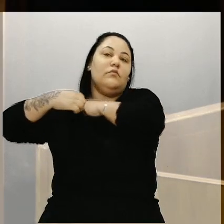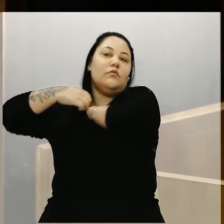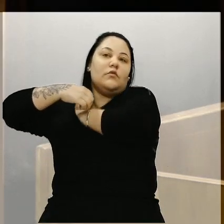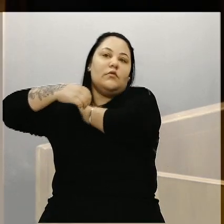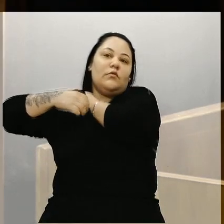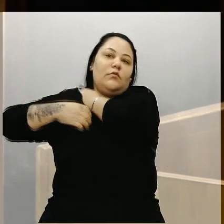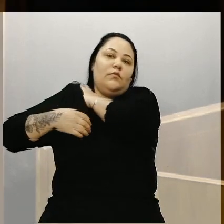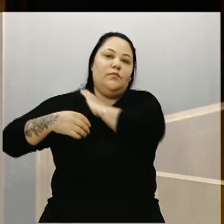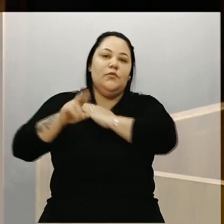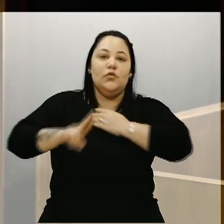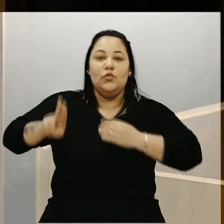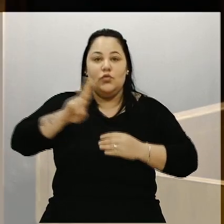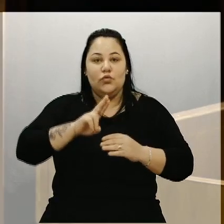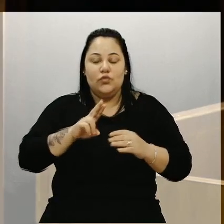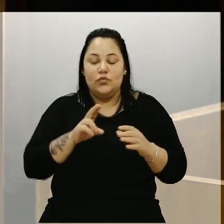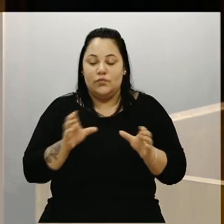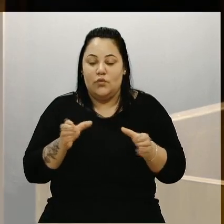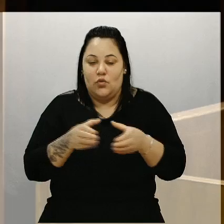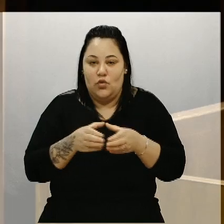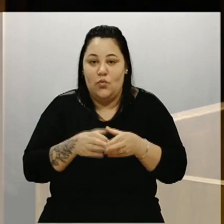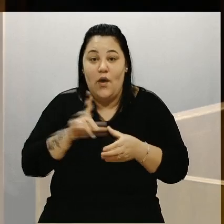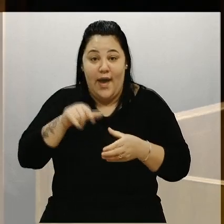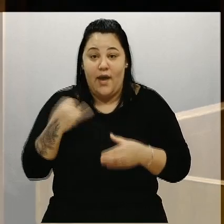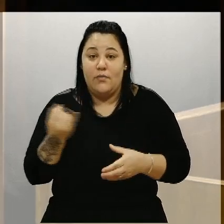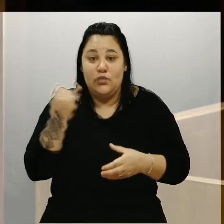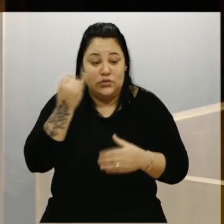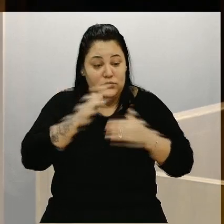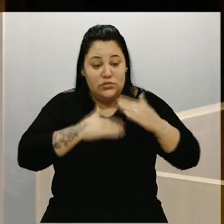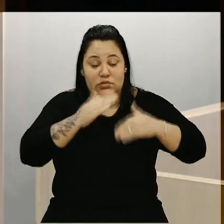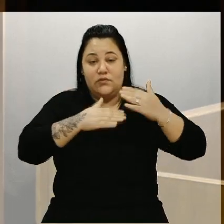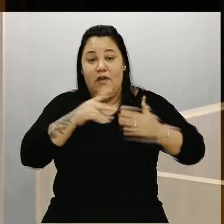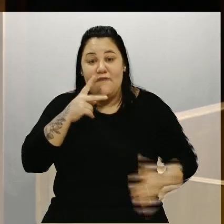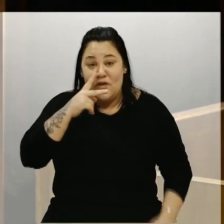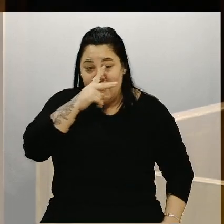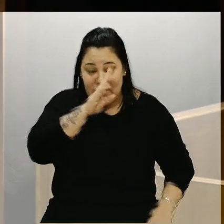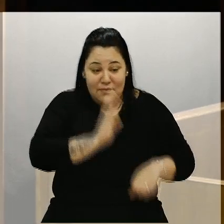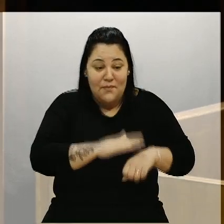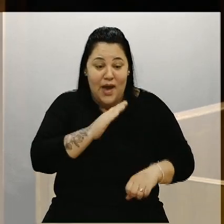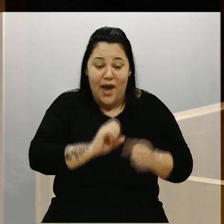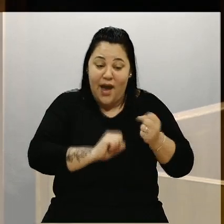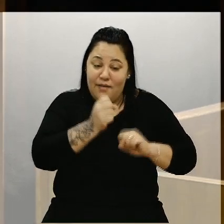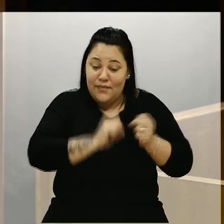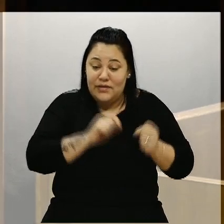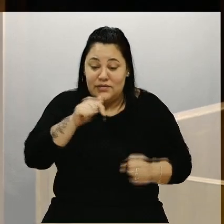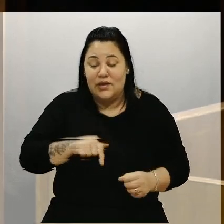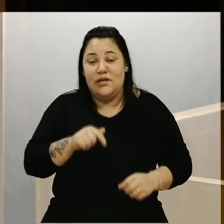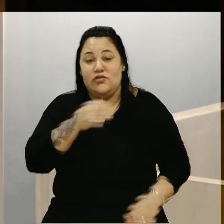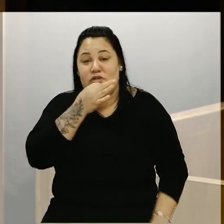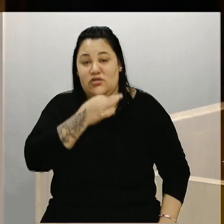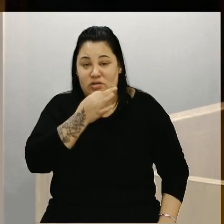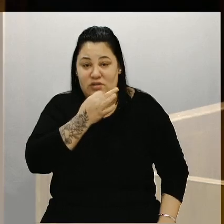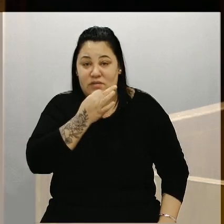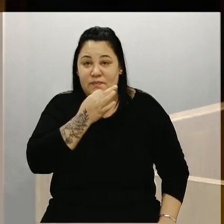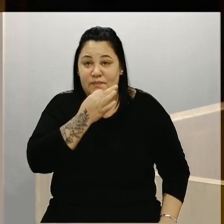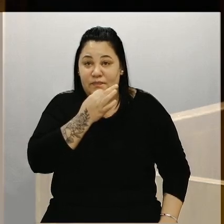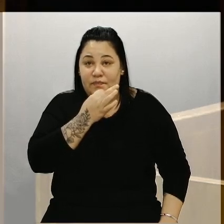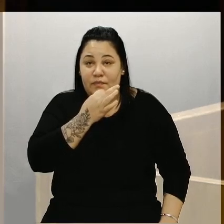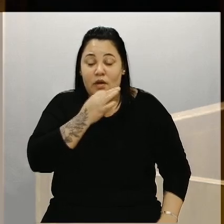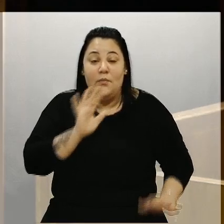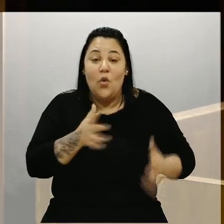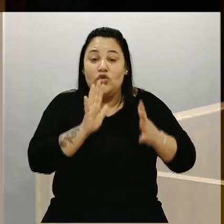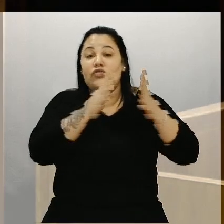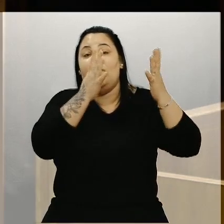parlamentar é um passo significativo para fortalecer as micro e pequenas empresas de Caxias do Sul, promovendo